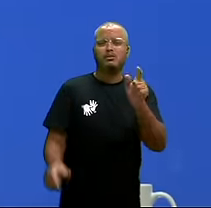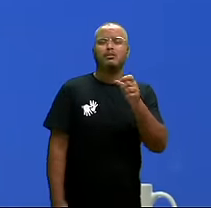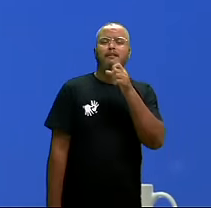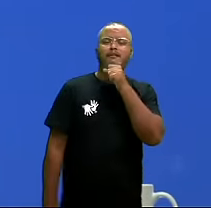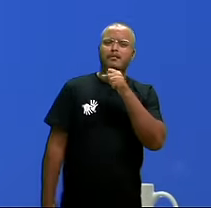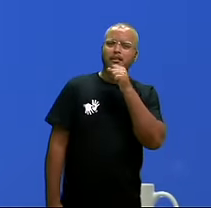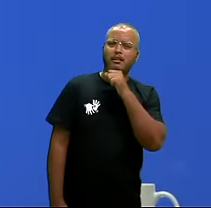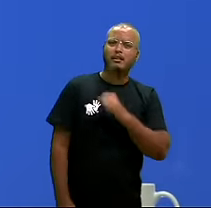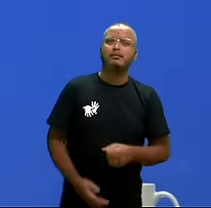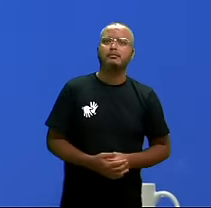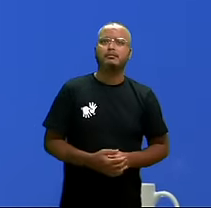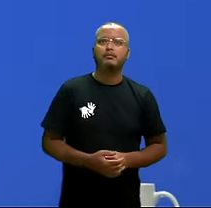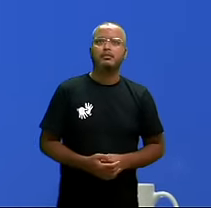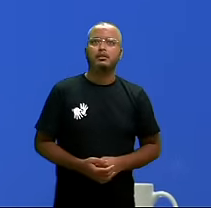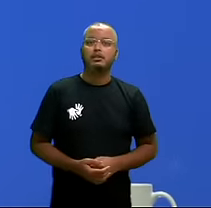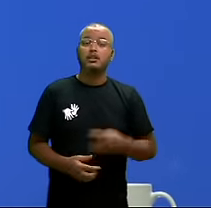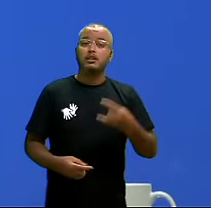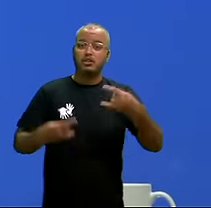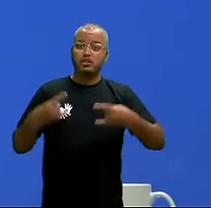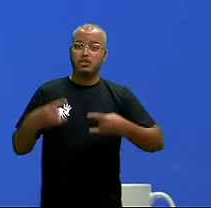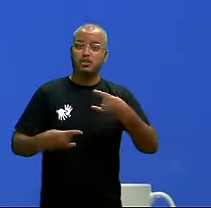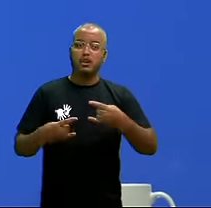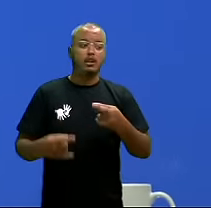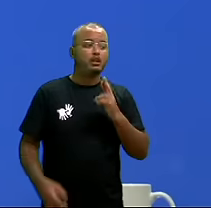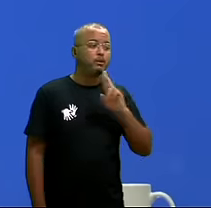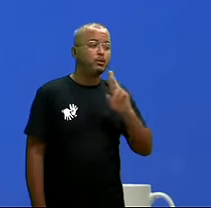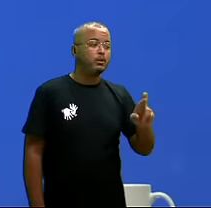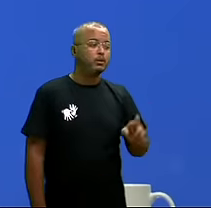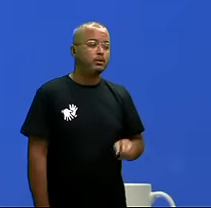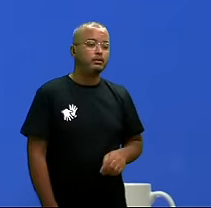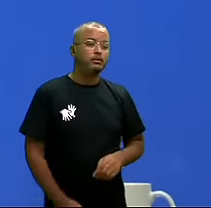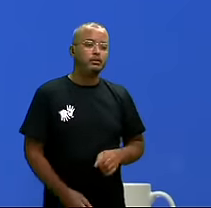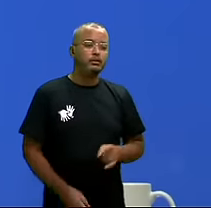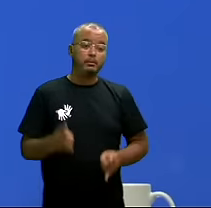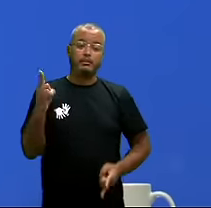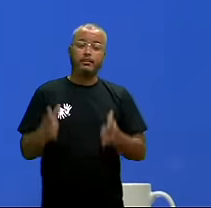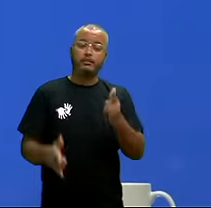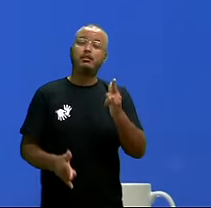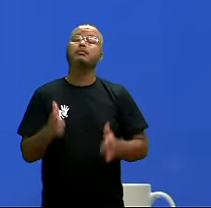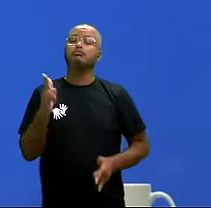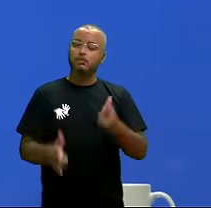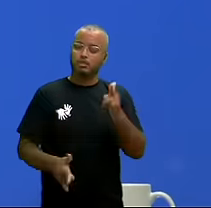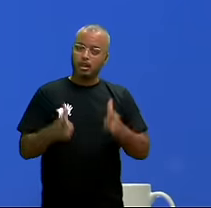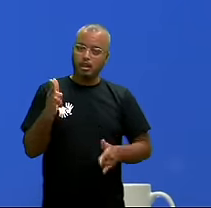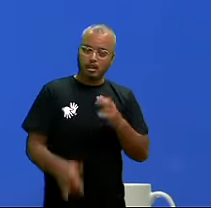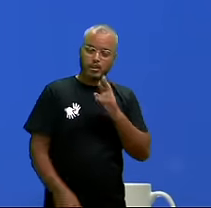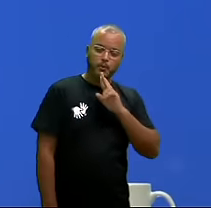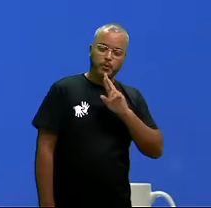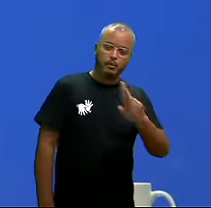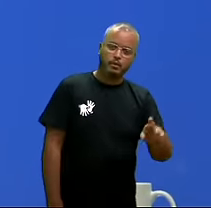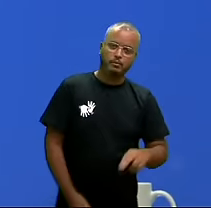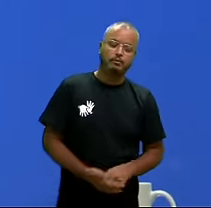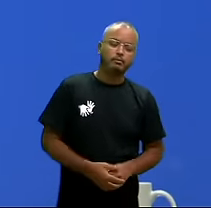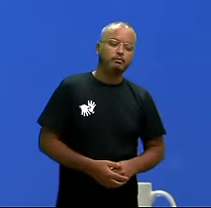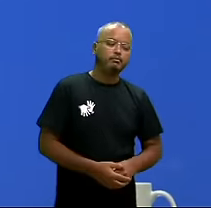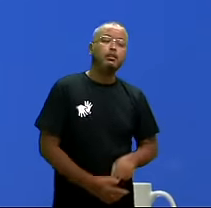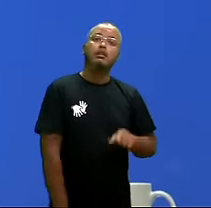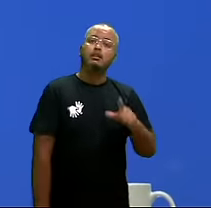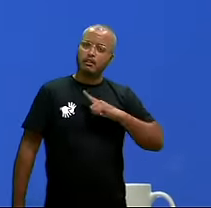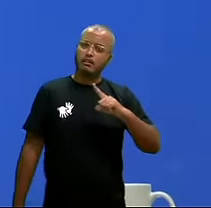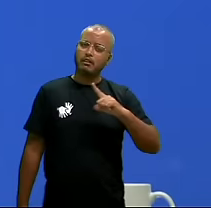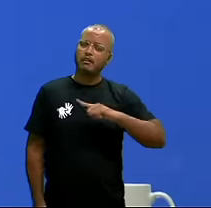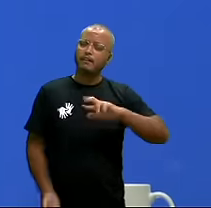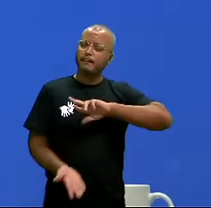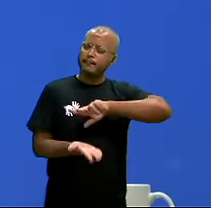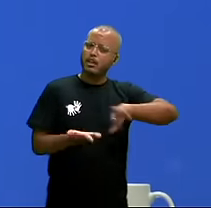Tiago? Falou: abre a boca. Tiago falou pra mim: tem milhares de homens ali que precisa ver o que Deus fez na tua vida. O Tiago